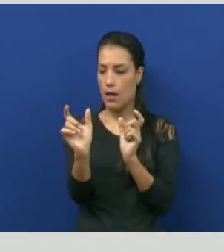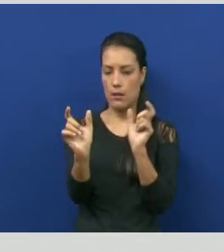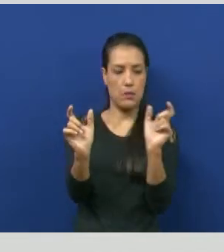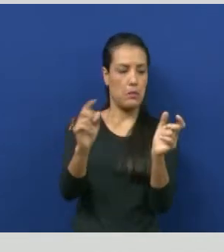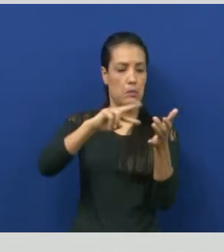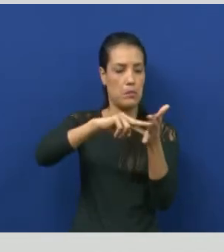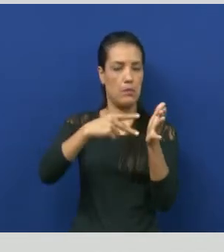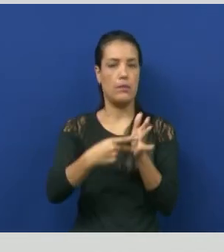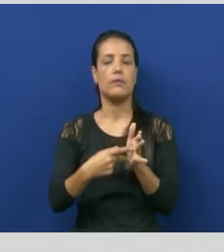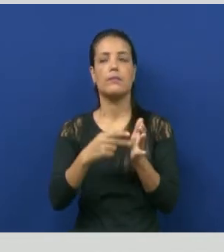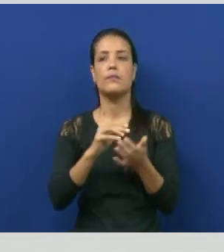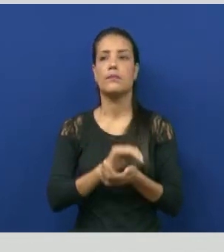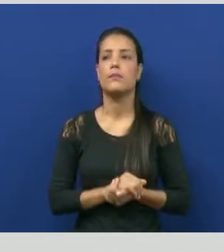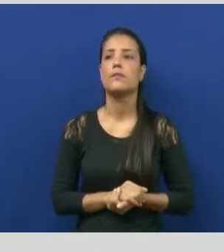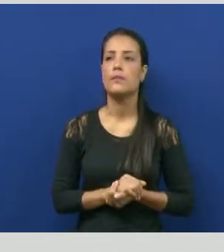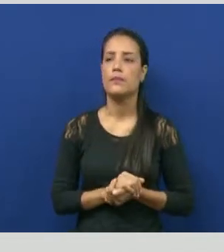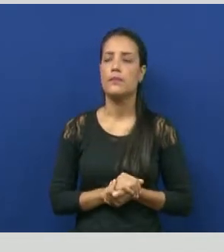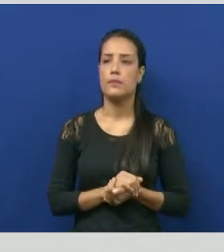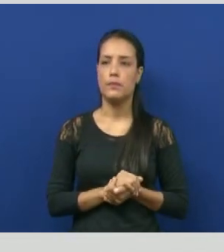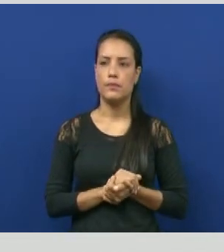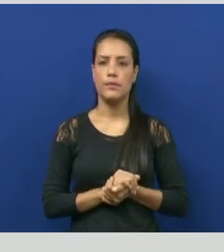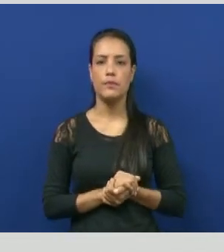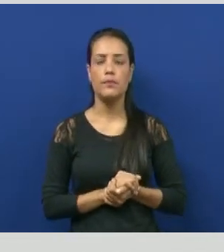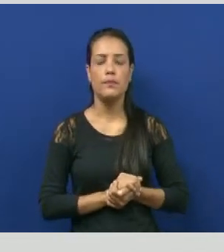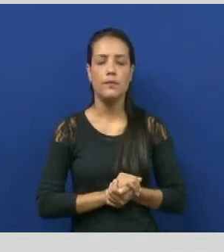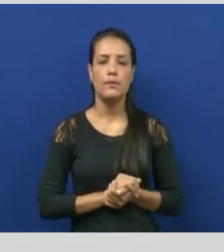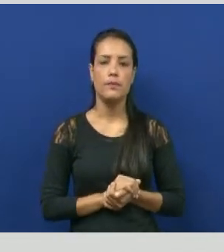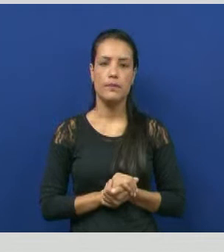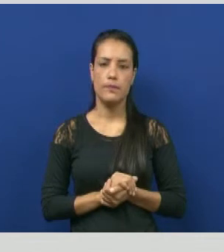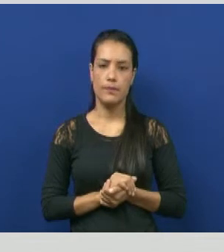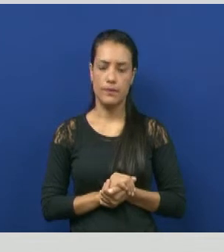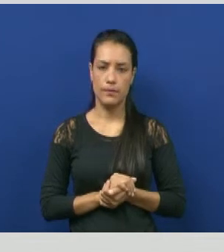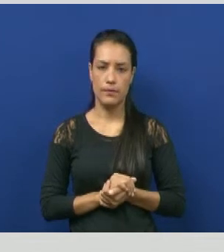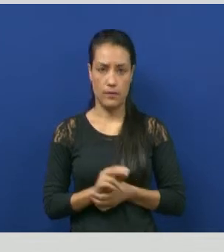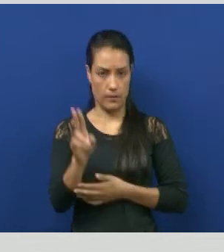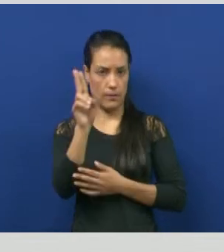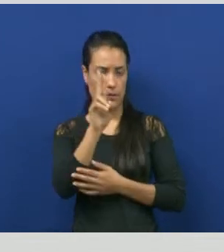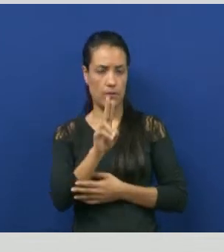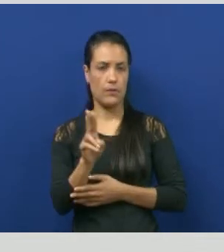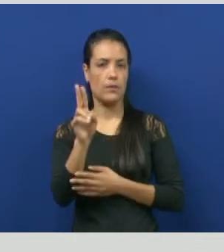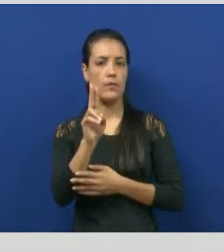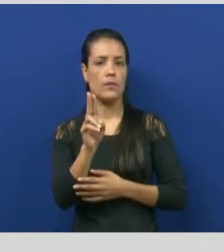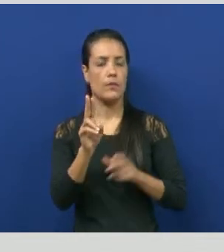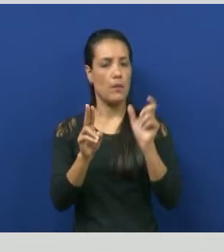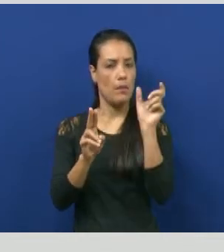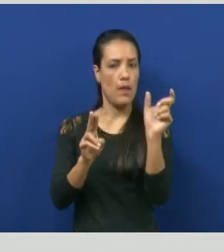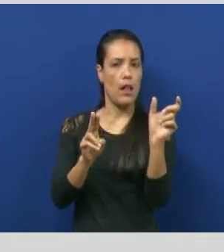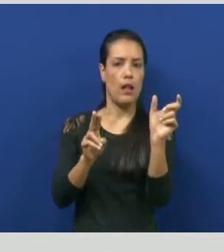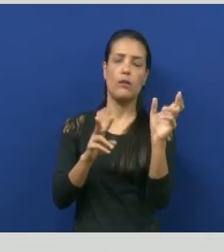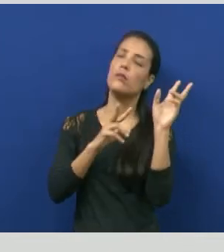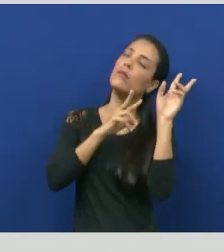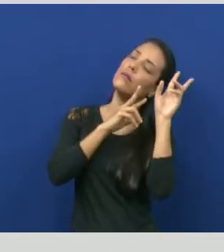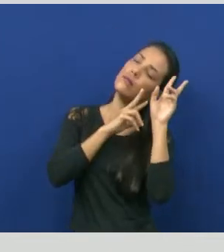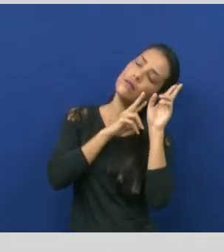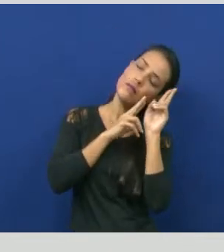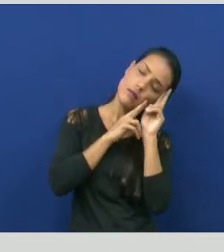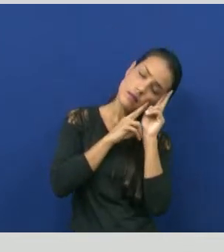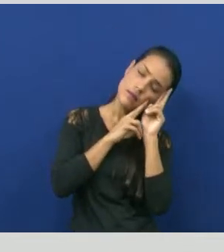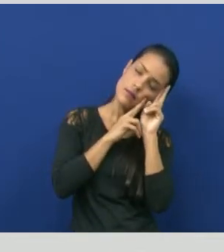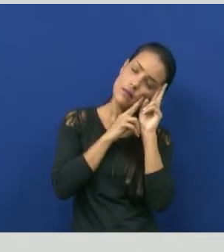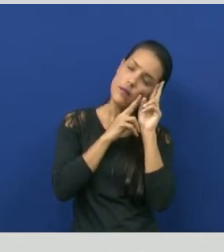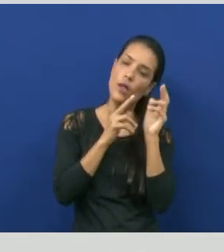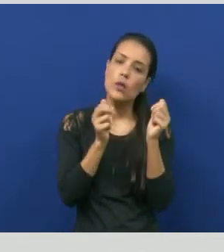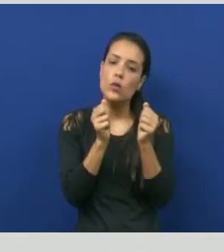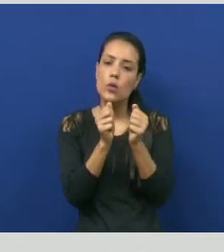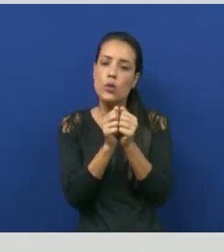sua tela como que a gente pode utilizar. Olha só, a gente utilizou a palavra dormir, unindo